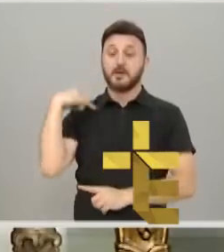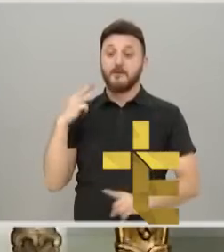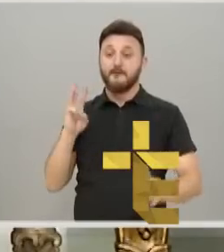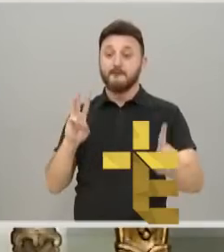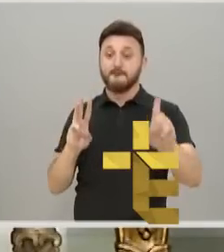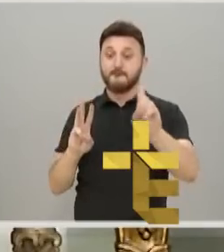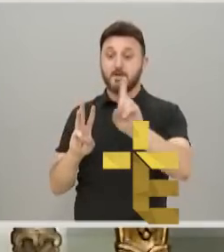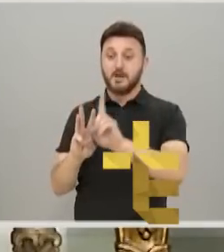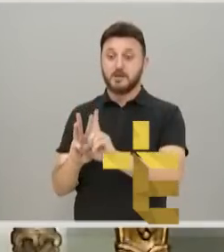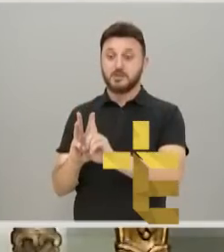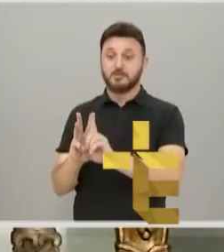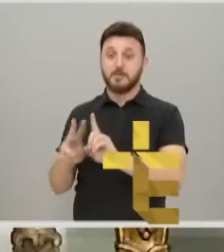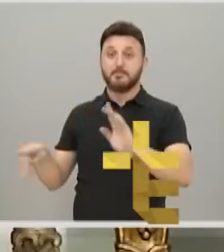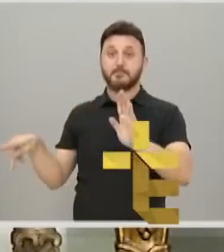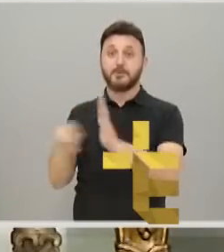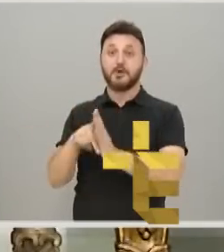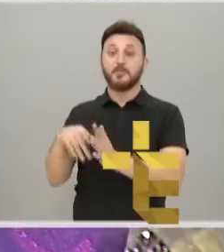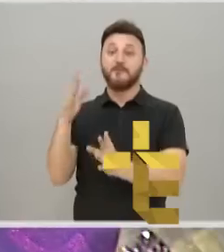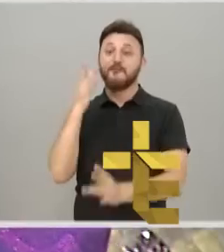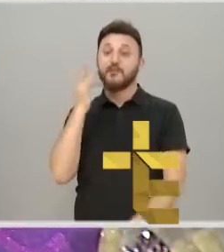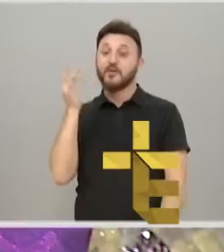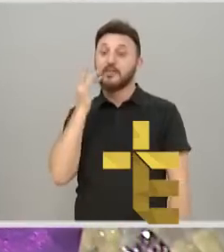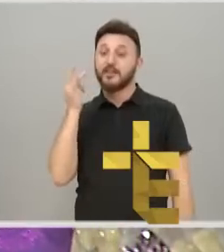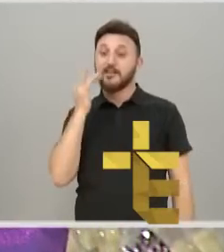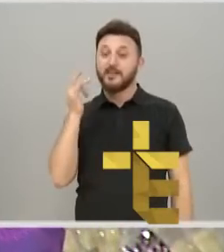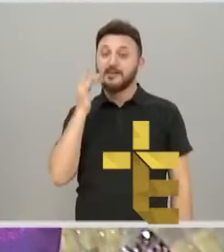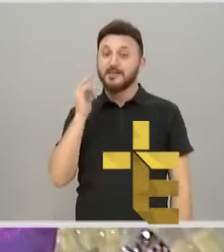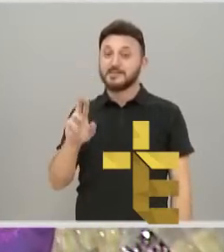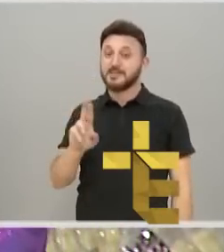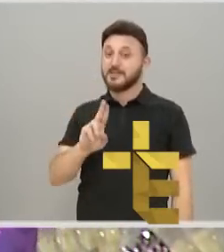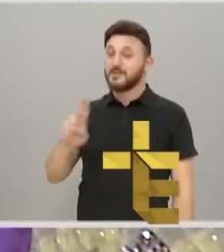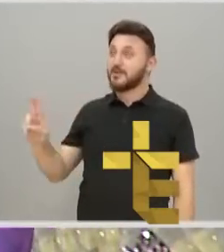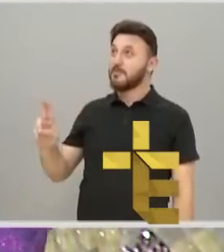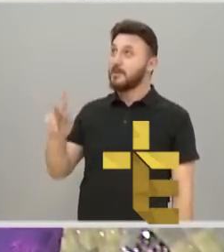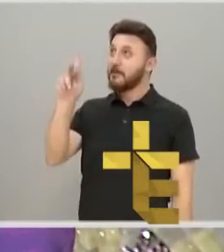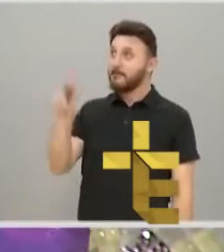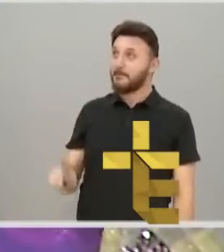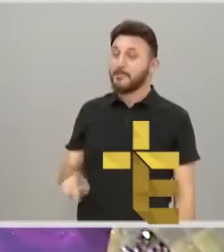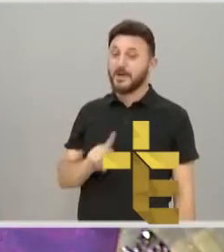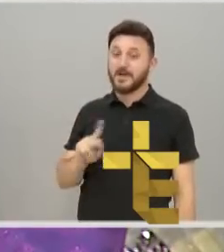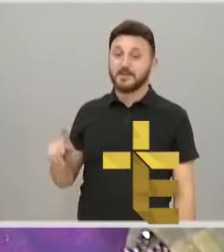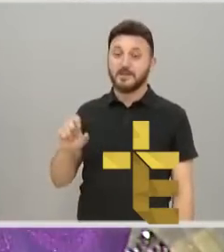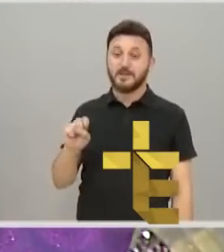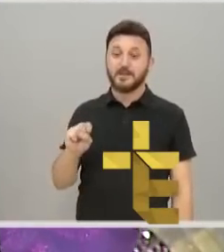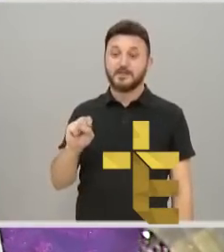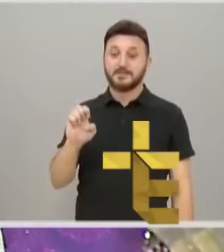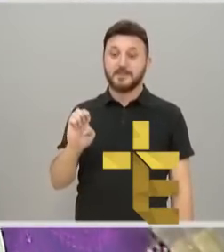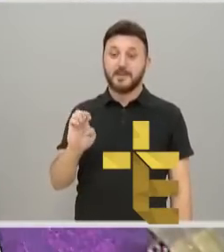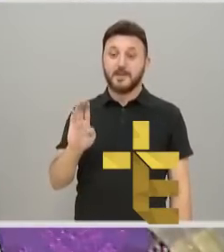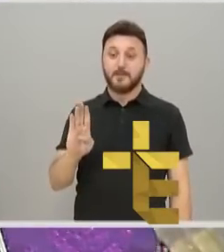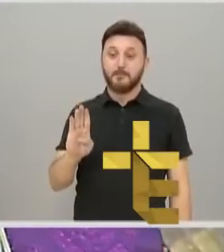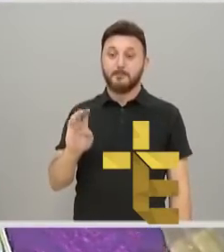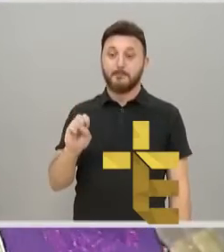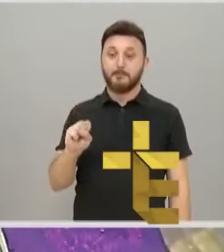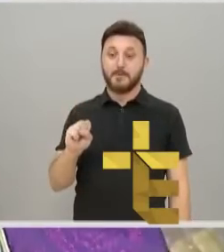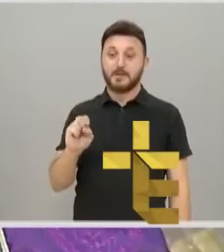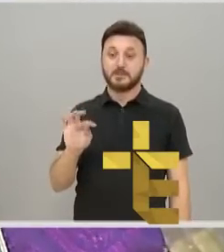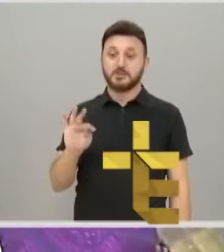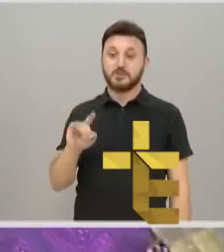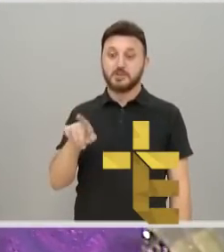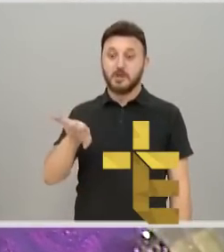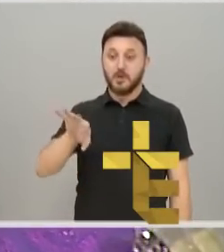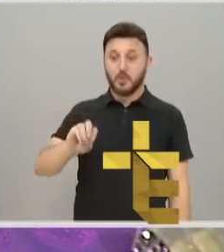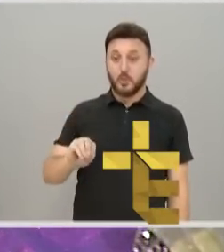de Fortaleza. Seu nome? Então é Padre Sebastião Salima. Sou encardinado